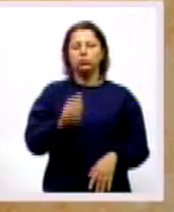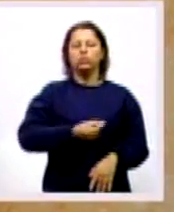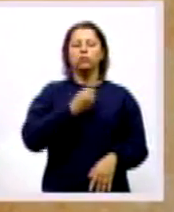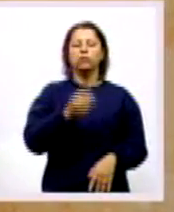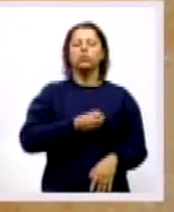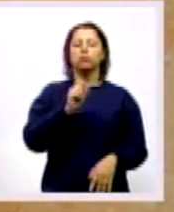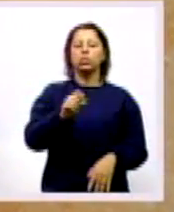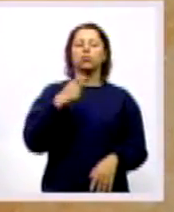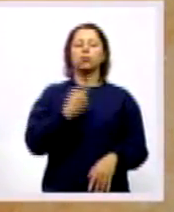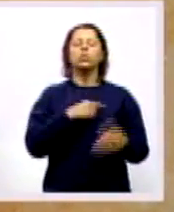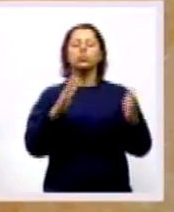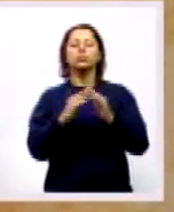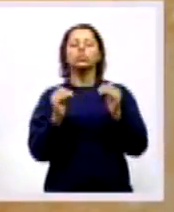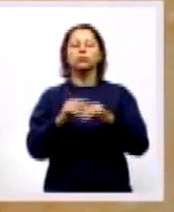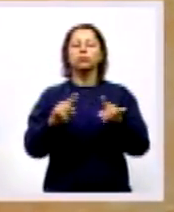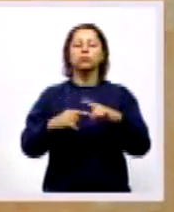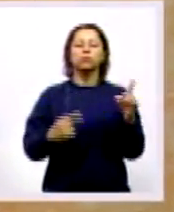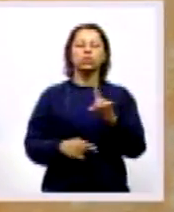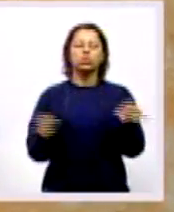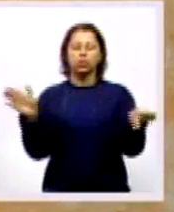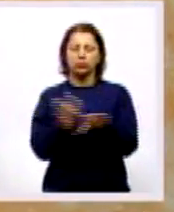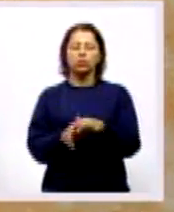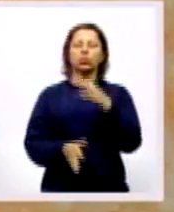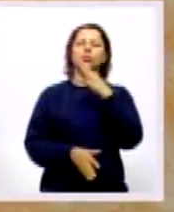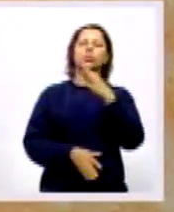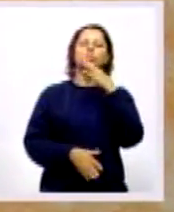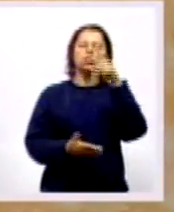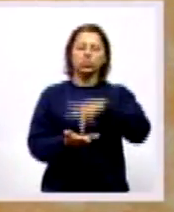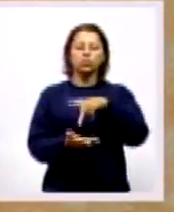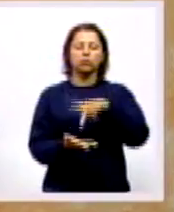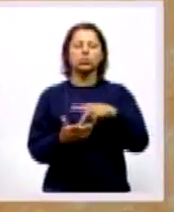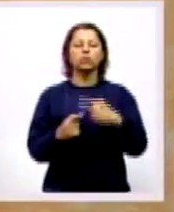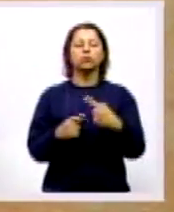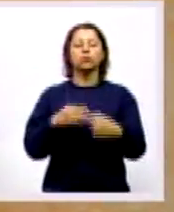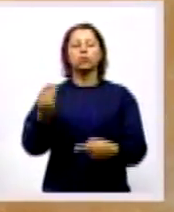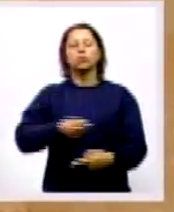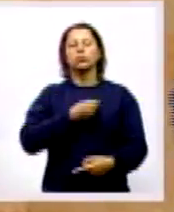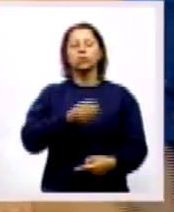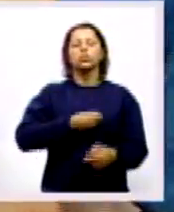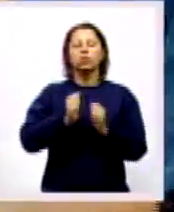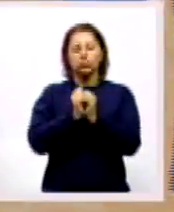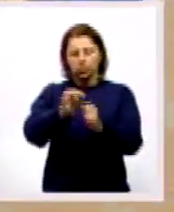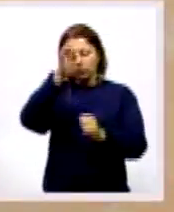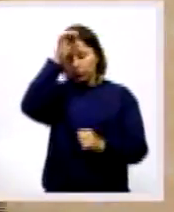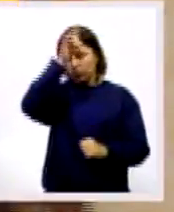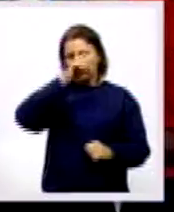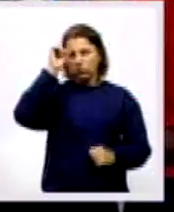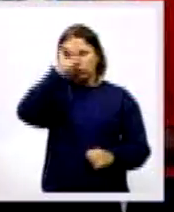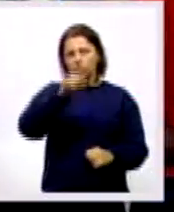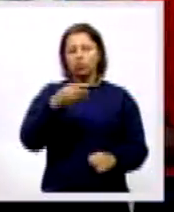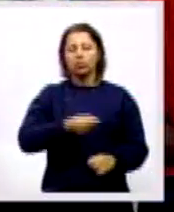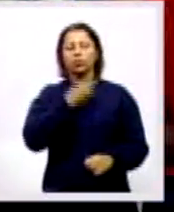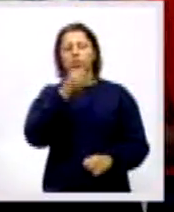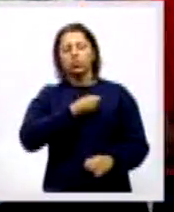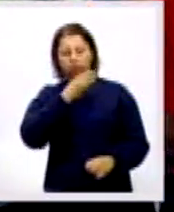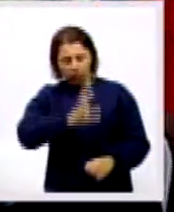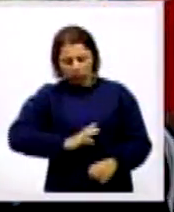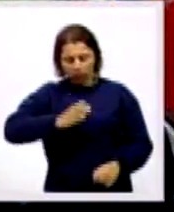que nós clamamos, mas que nós não chegamos nem mesmo a conhecer, porque uma vida no Espírito Santo é uma vida de